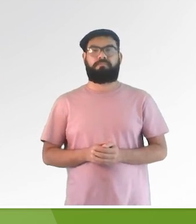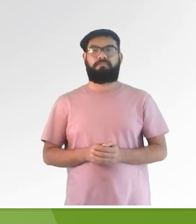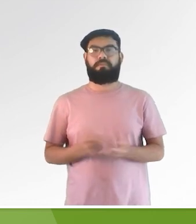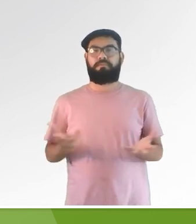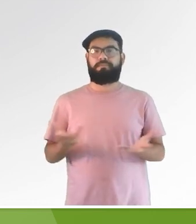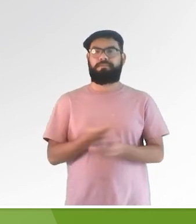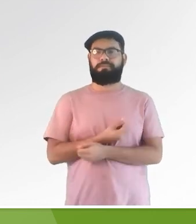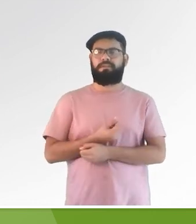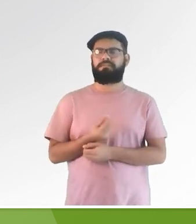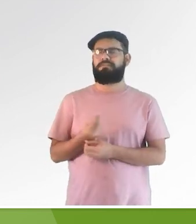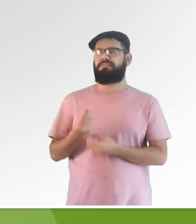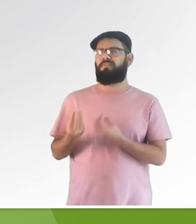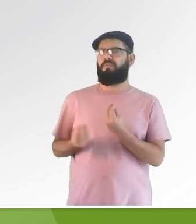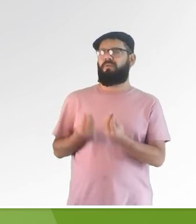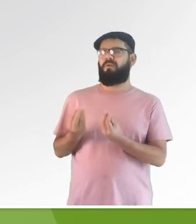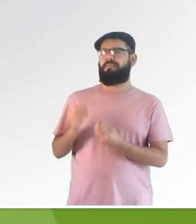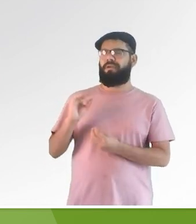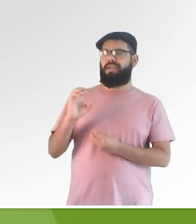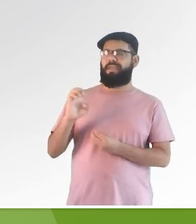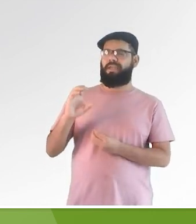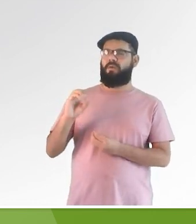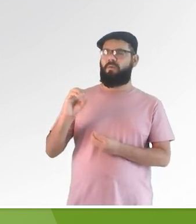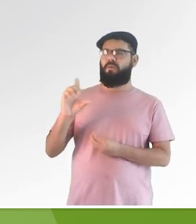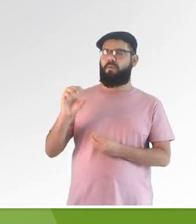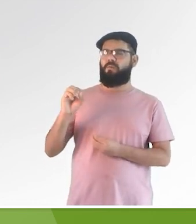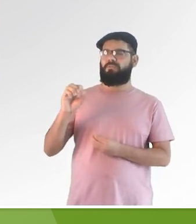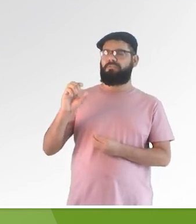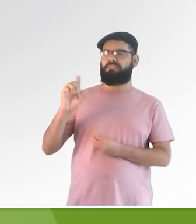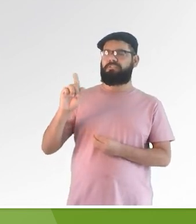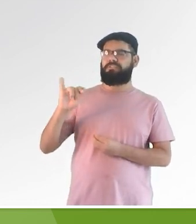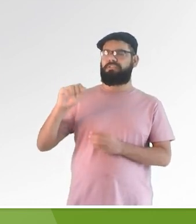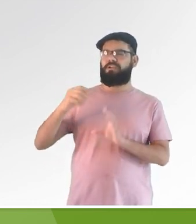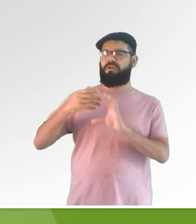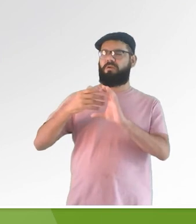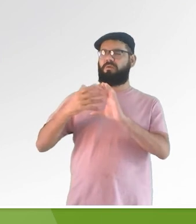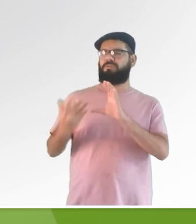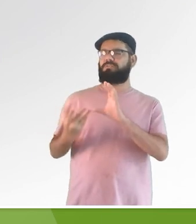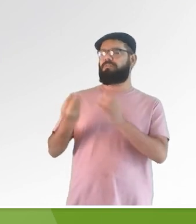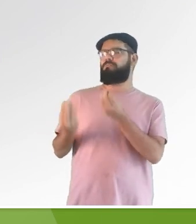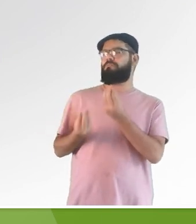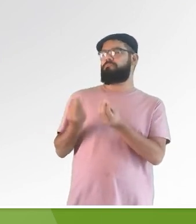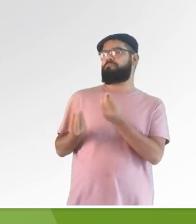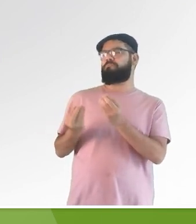Habilidade: identificar conceitos fundamentais em ecologia.